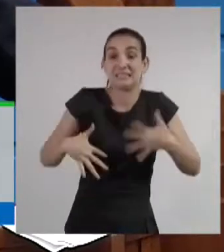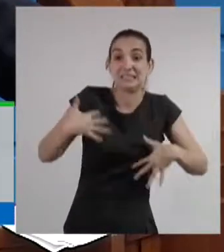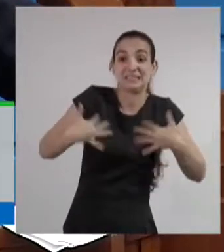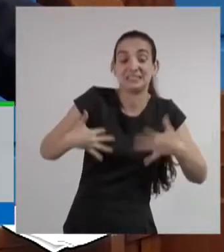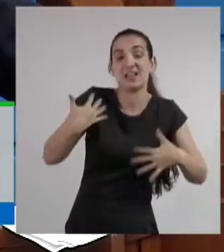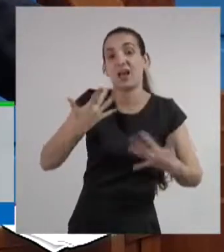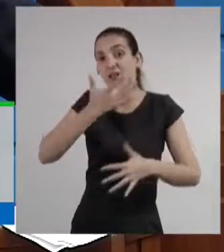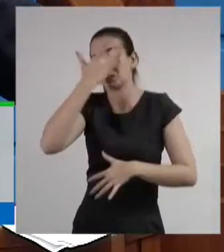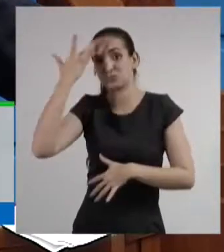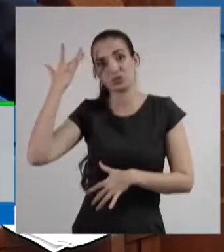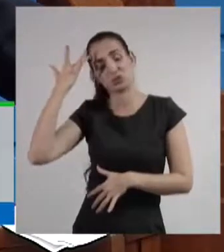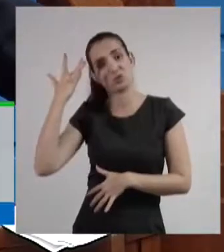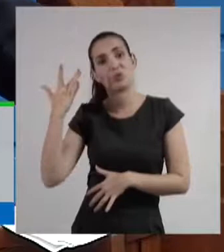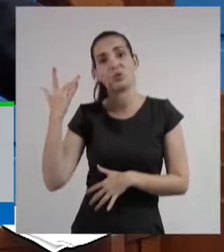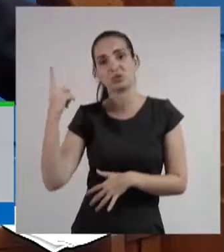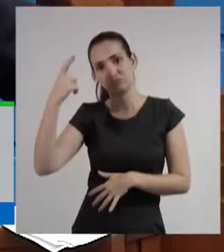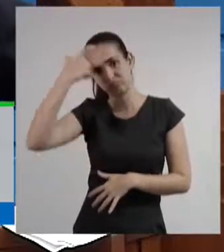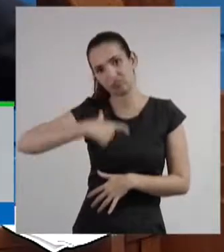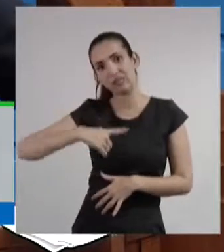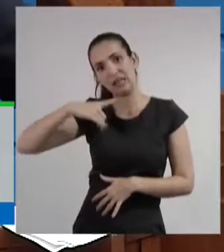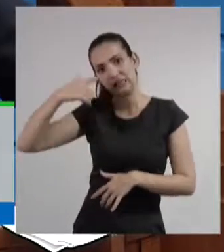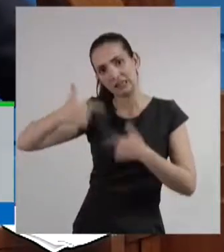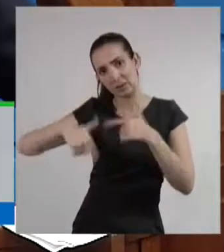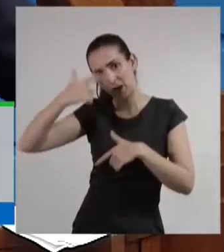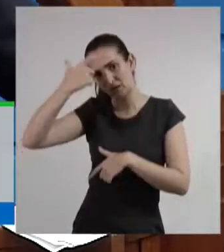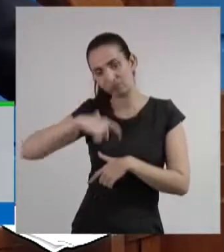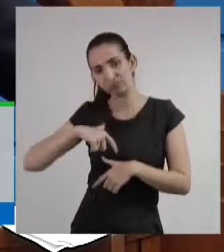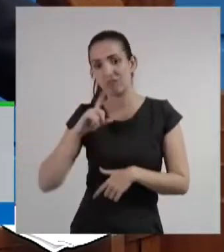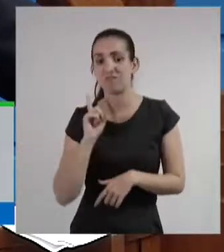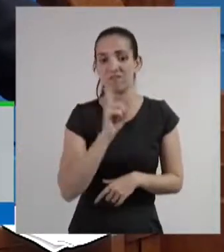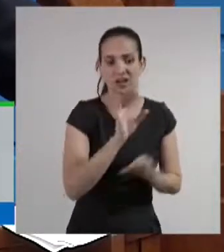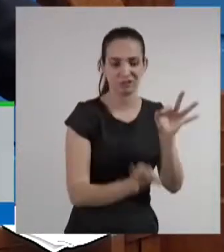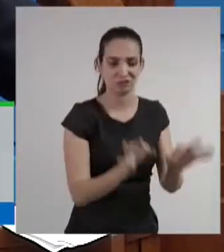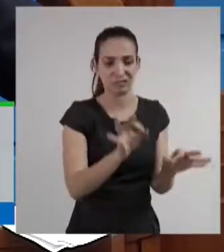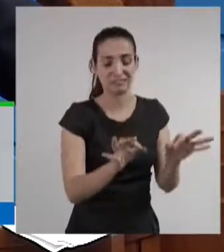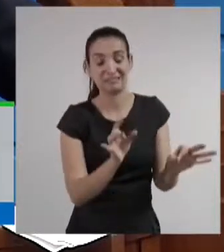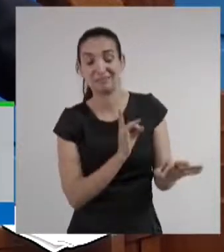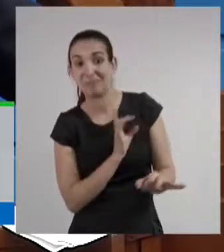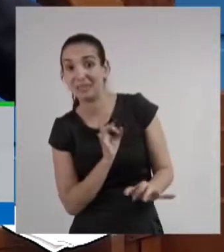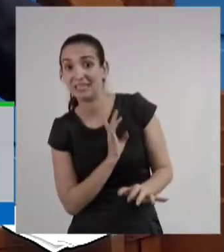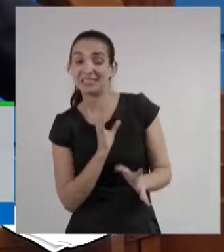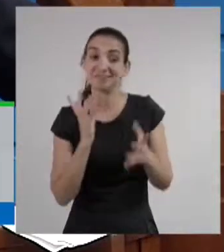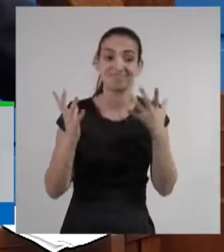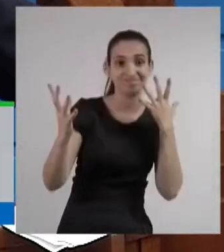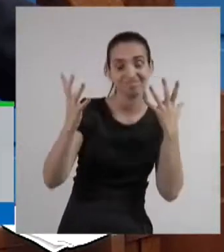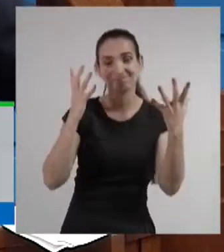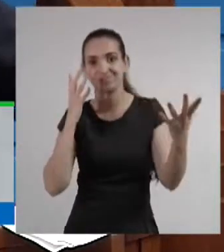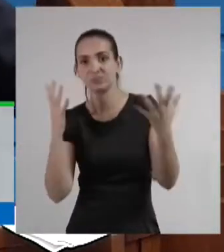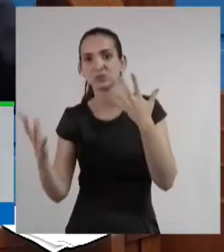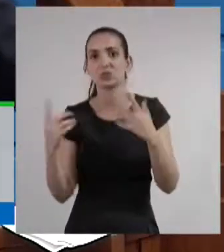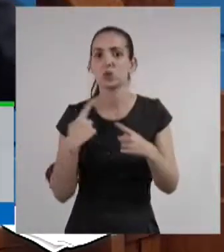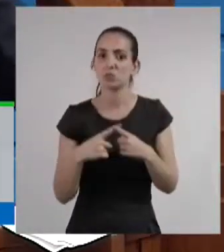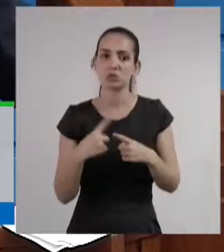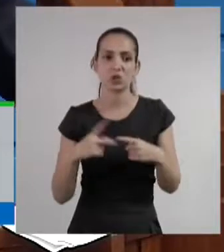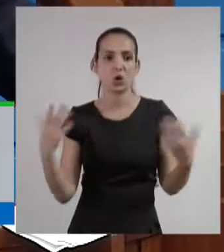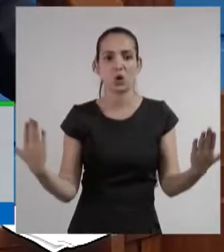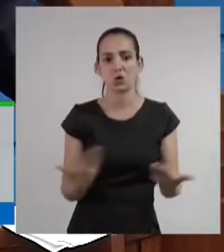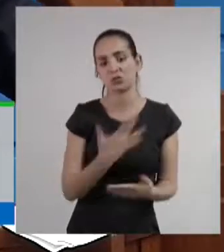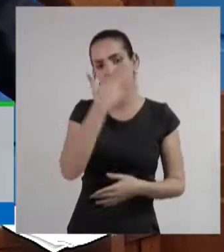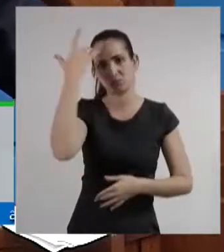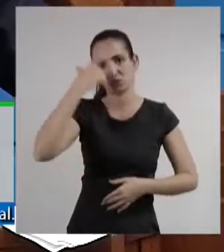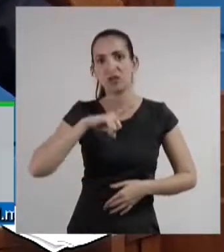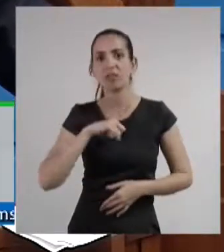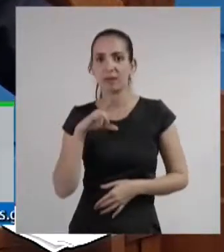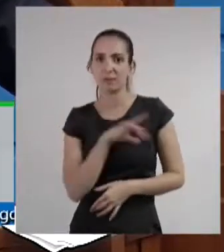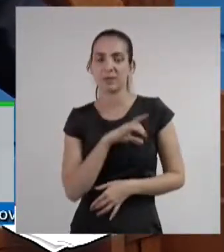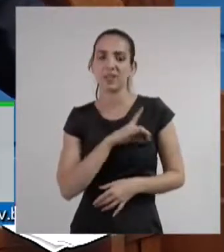os trabalhadores de buscarem na Justiça os seus direitos. As pessoas hoje têm medo, né,